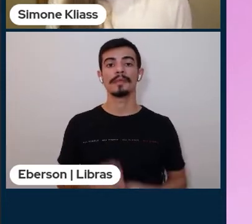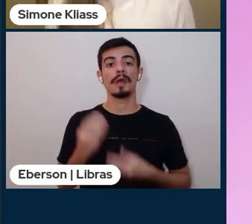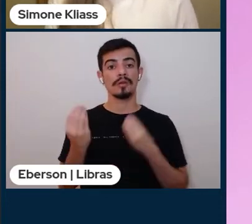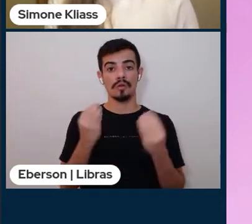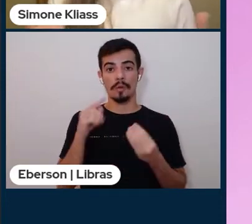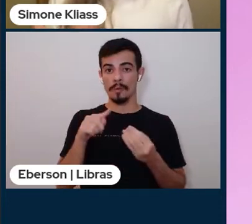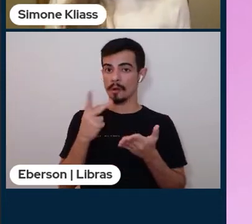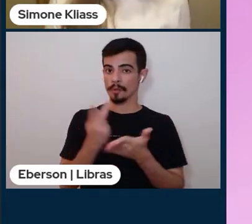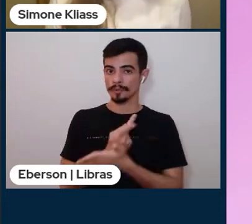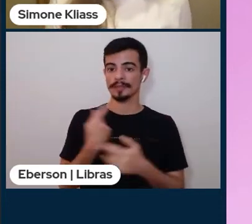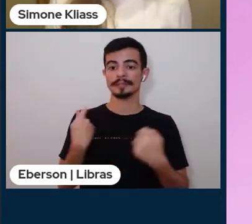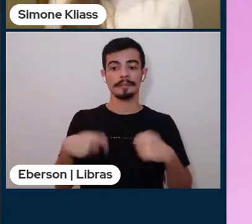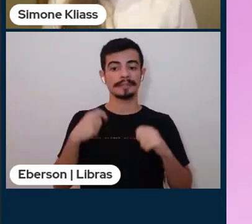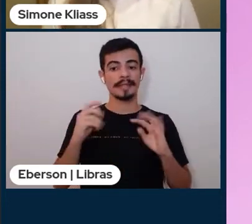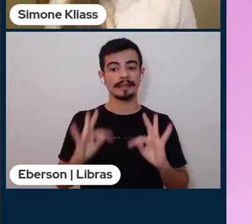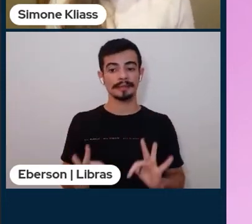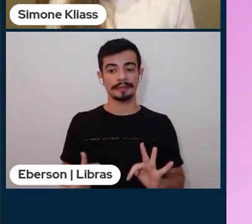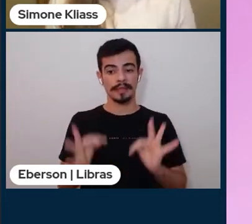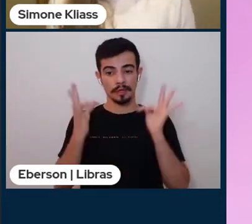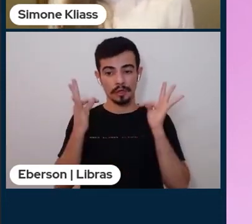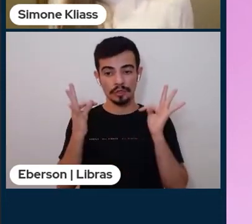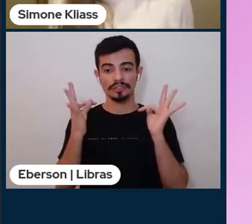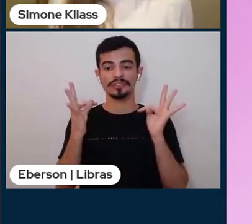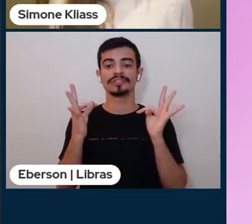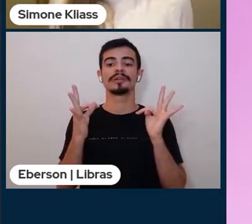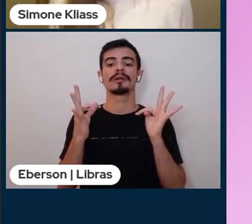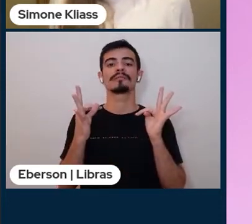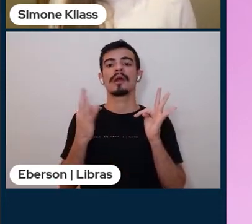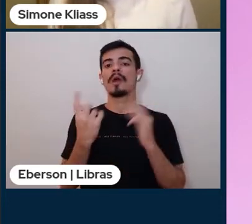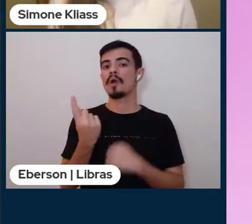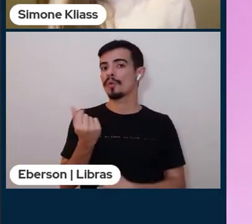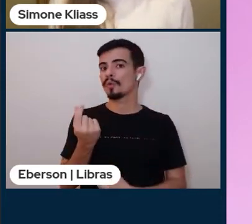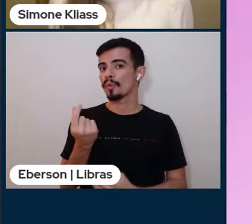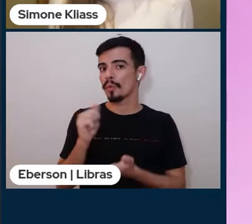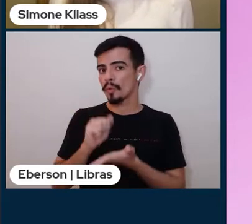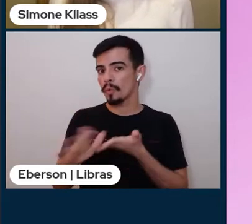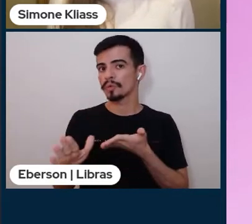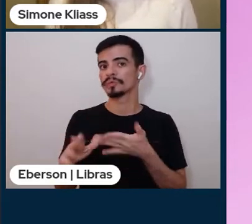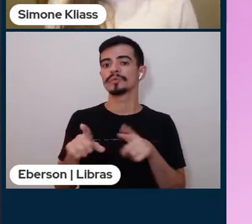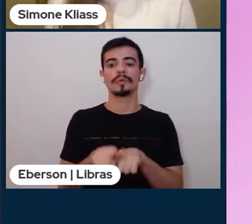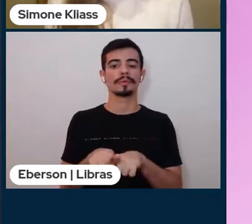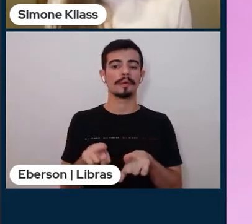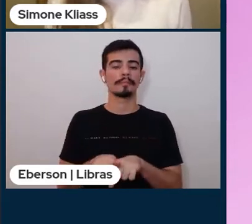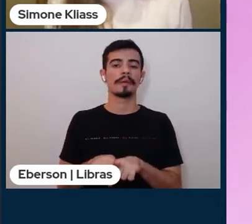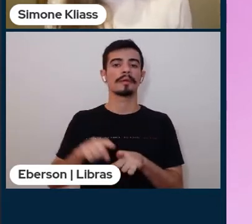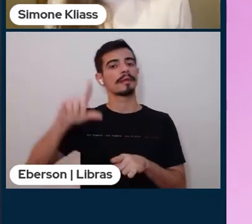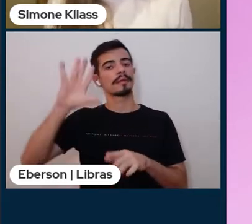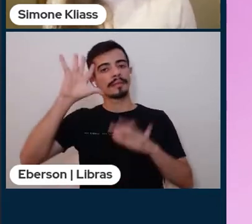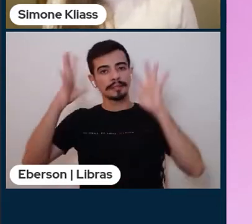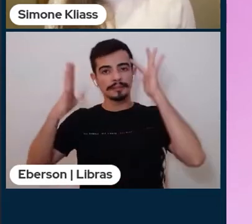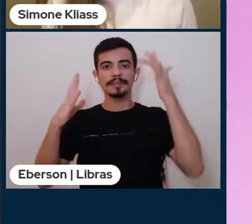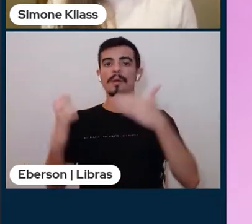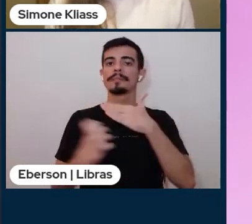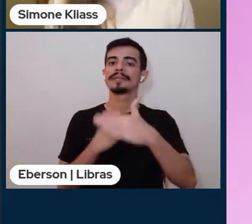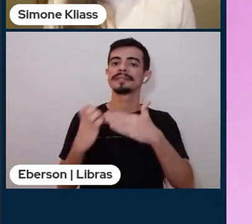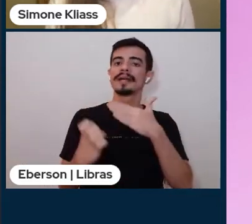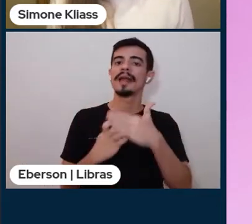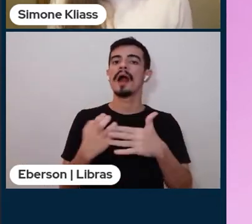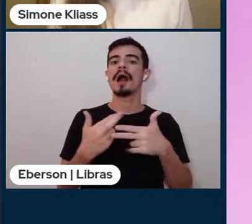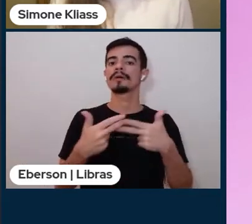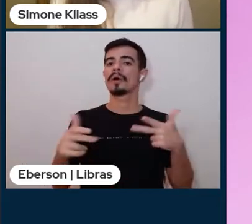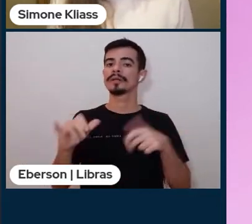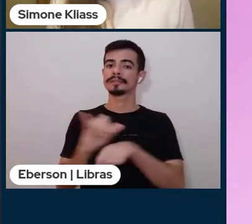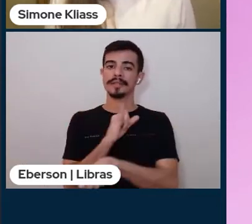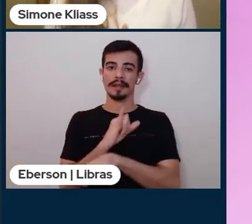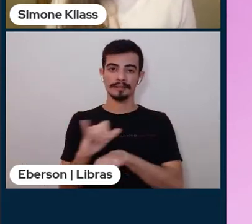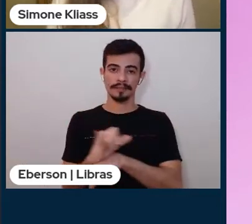tecnologia envolve custos também tem decisões empresariais estratégicas das diferentes plataformas para que elas queiram